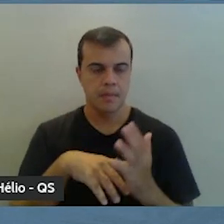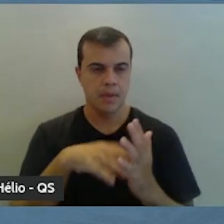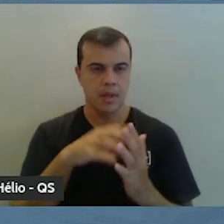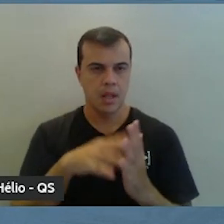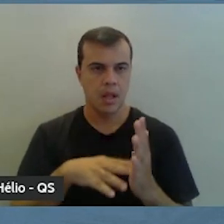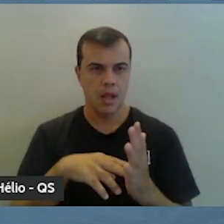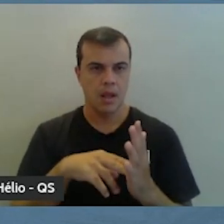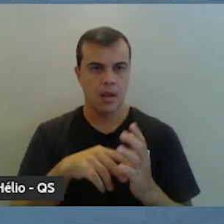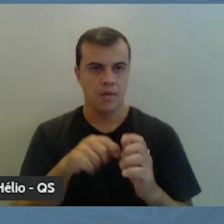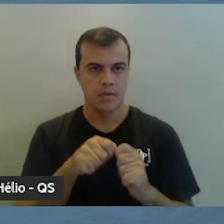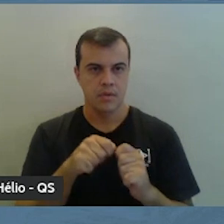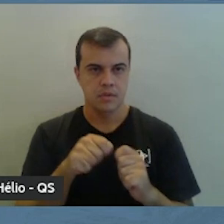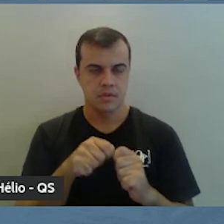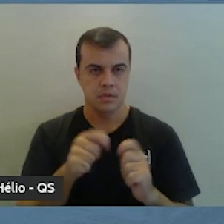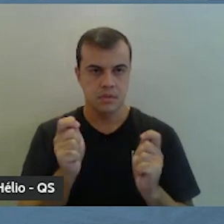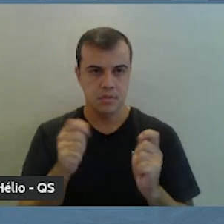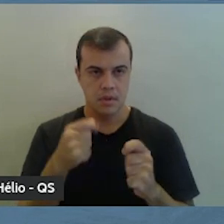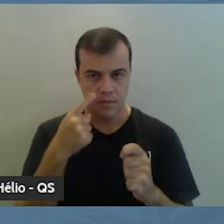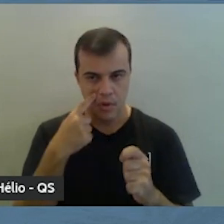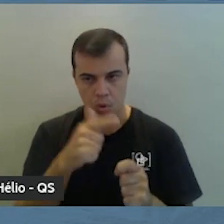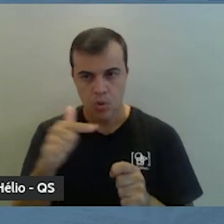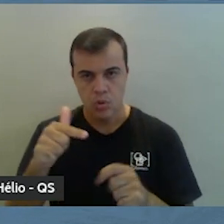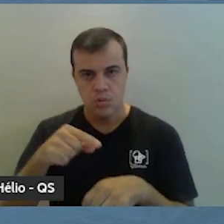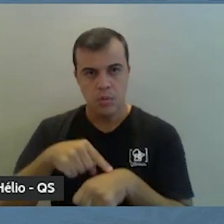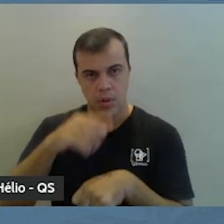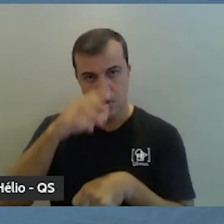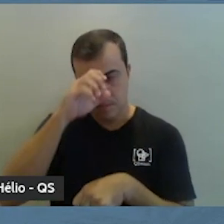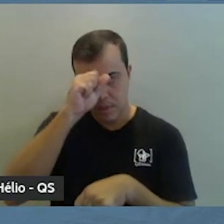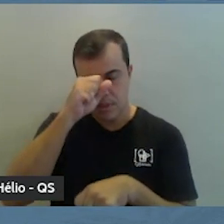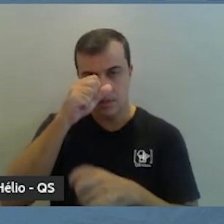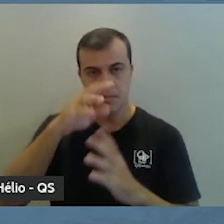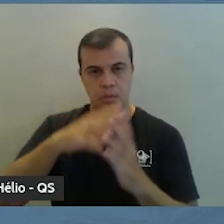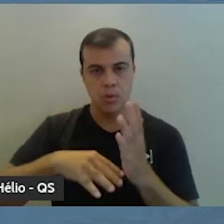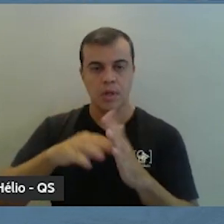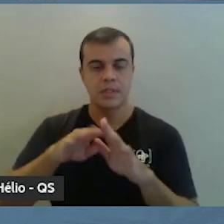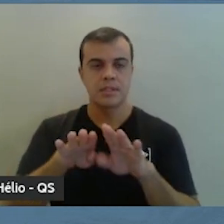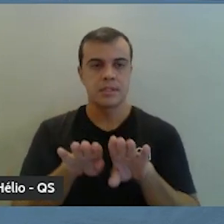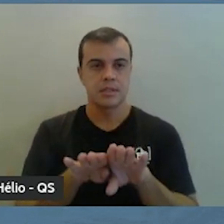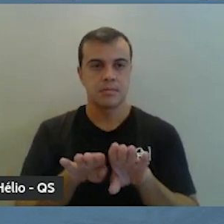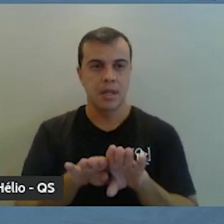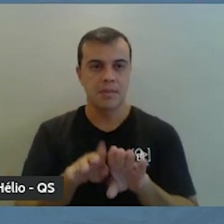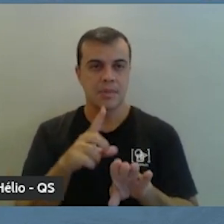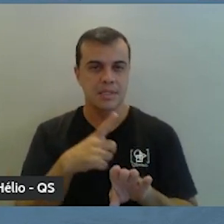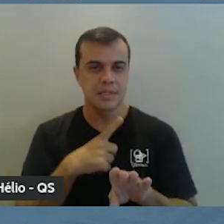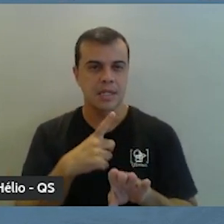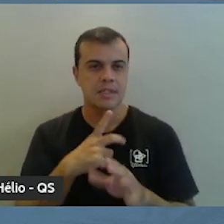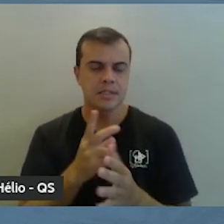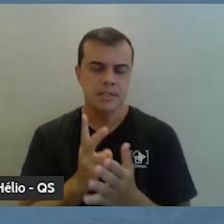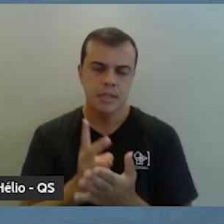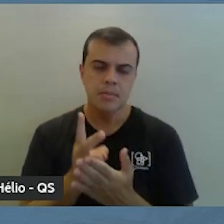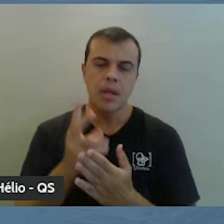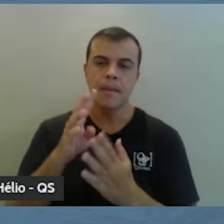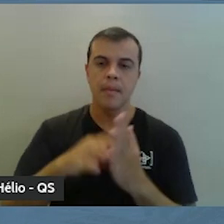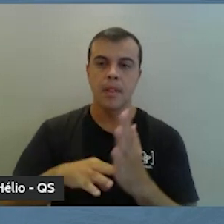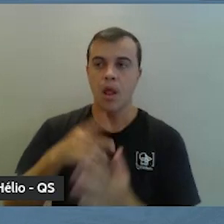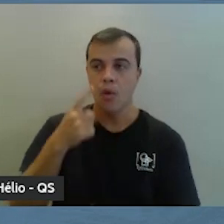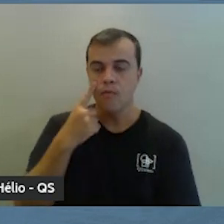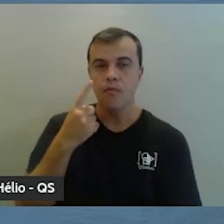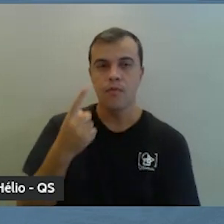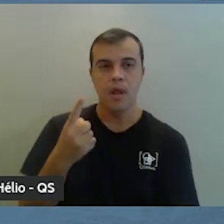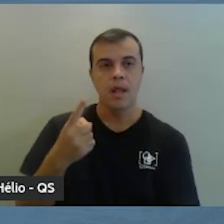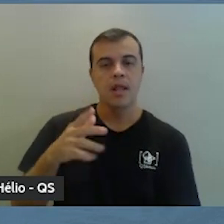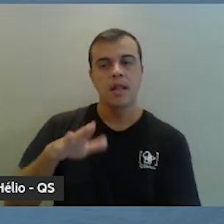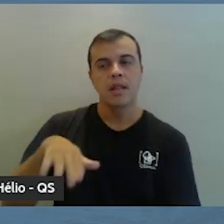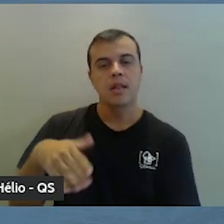vê. Ela vai ter outros momentos de aprendizado de pintura, sim, mas ela está sempre pintando o que ela vê. Então, de alguma